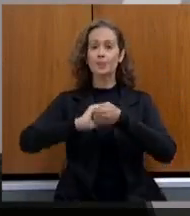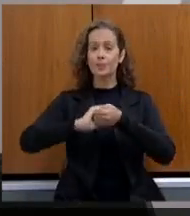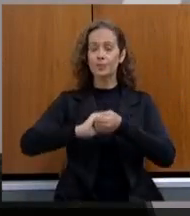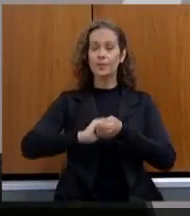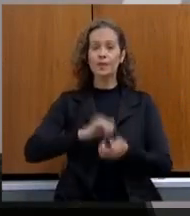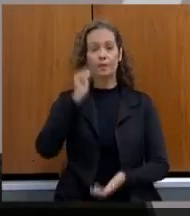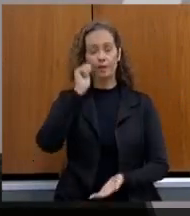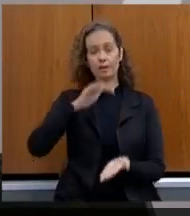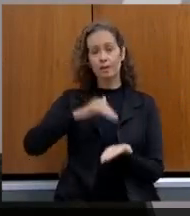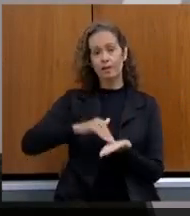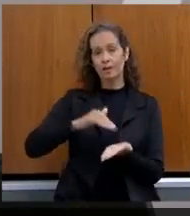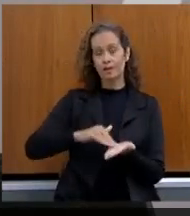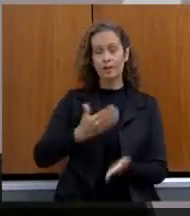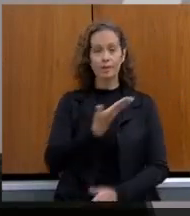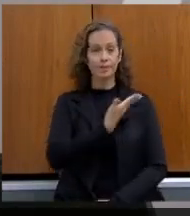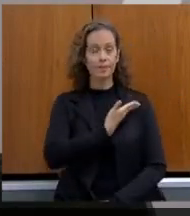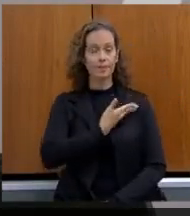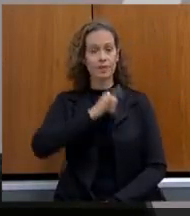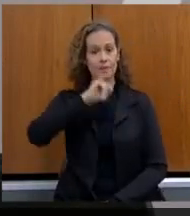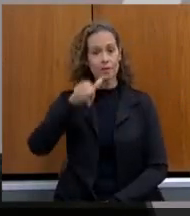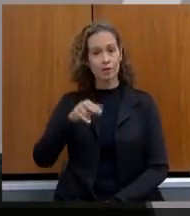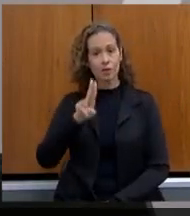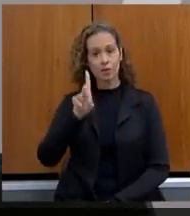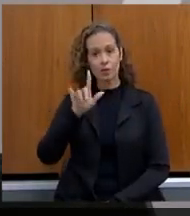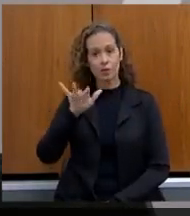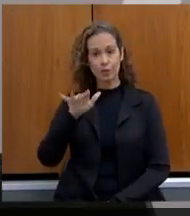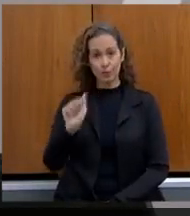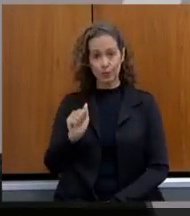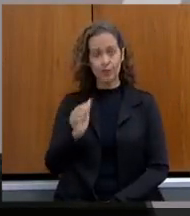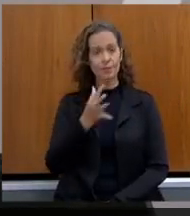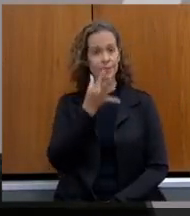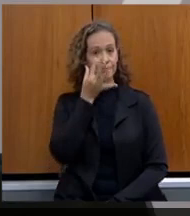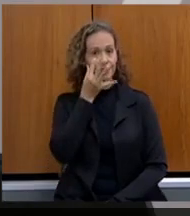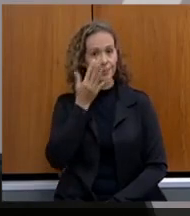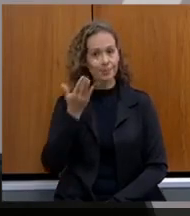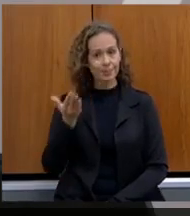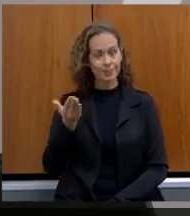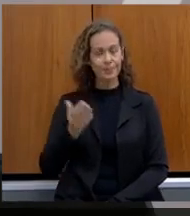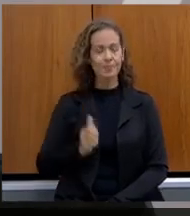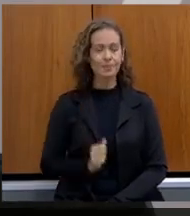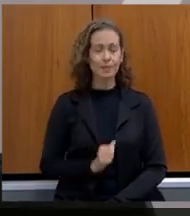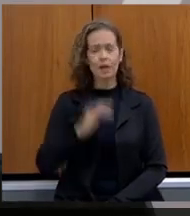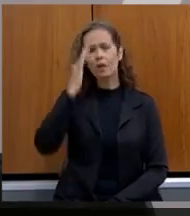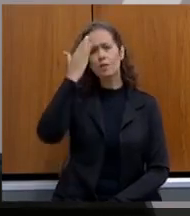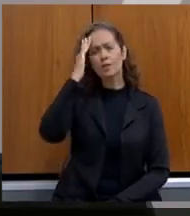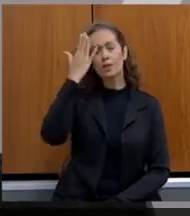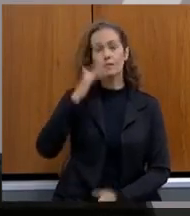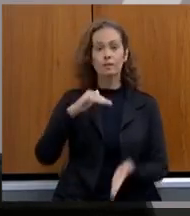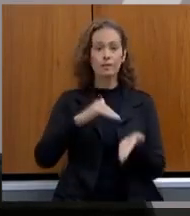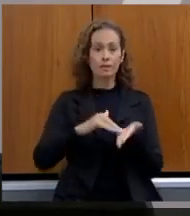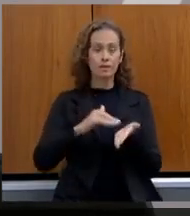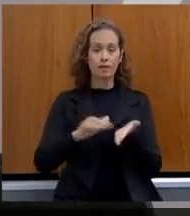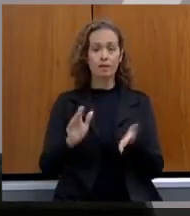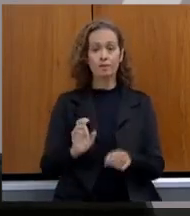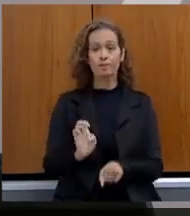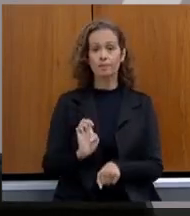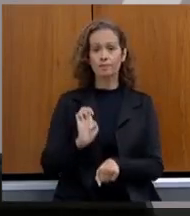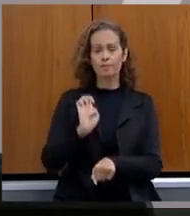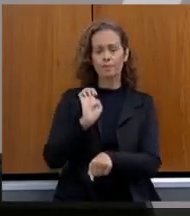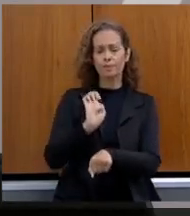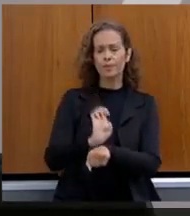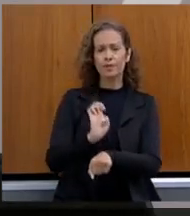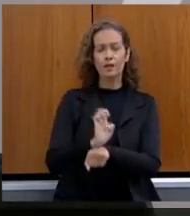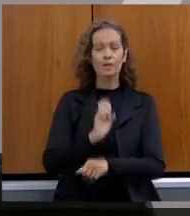secretária amiga Júlia está aqui presente não entendo o secretário Aqui Minas Gerais é um país né